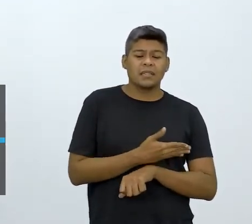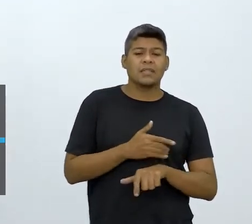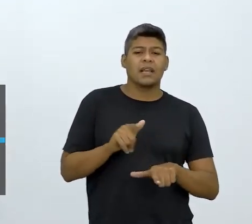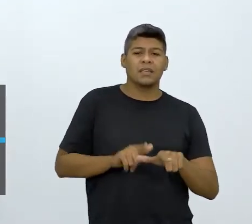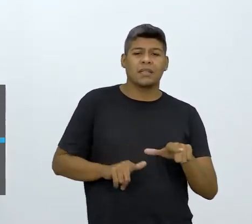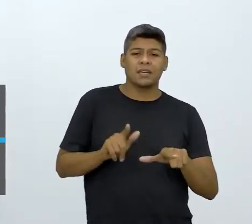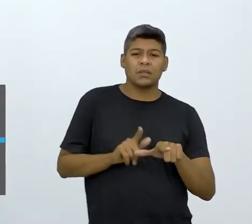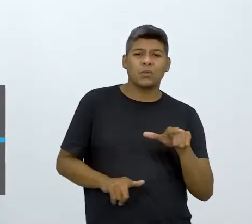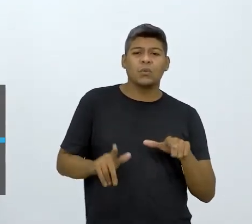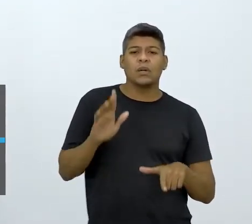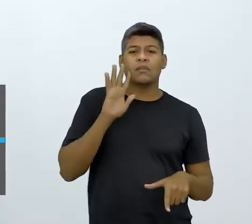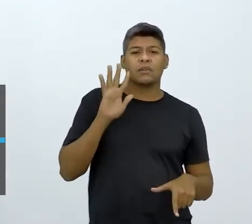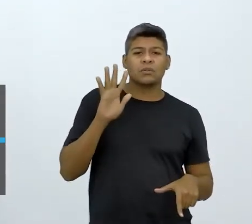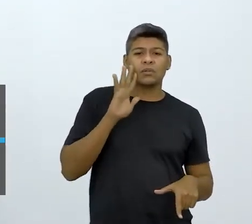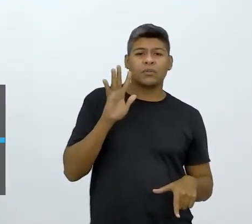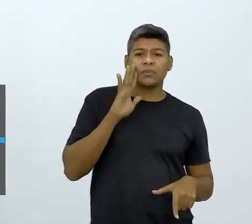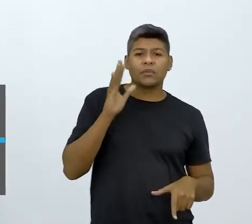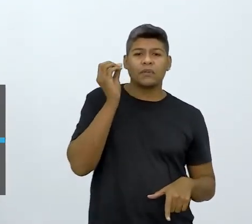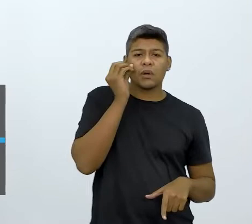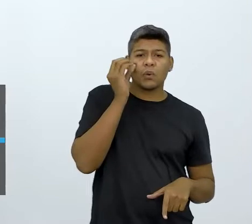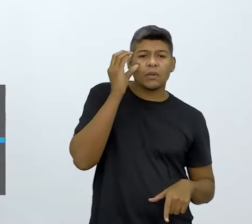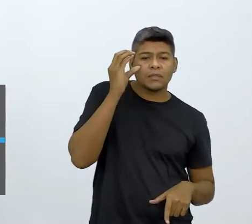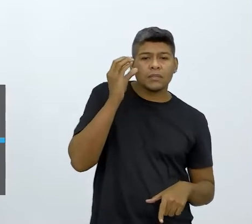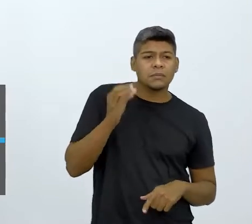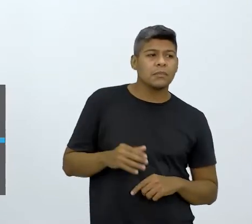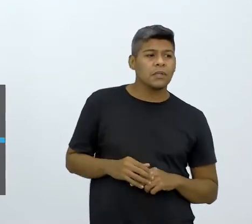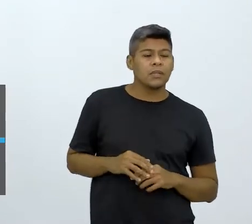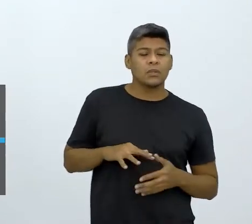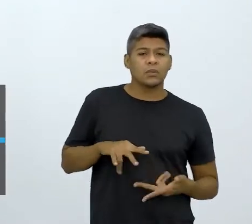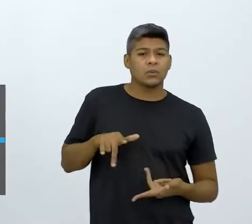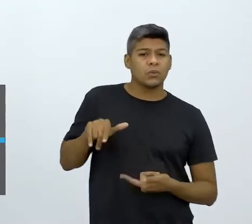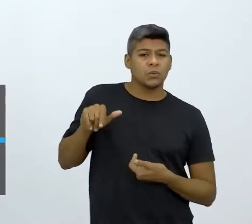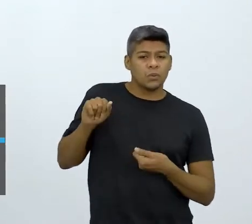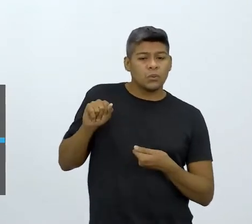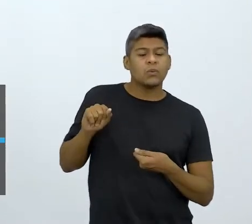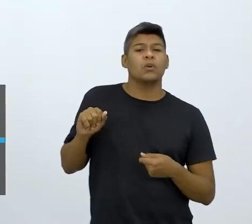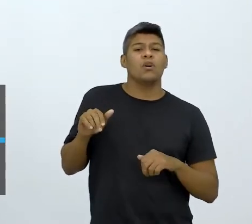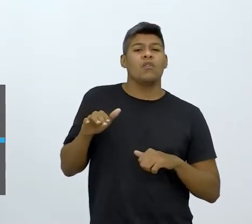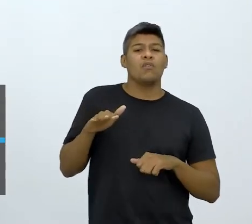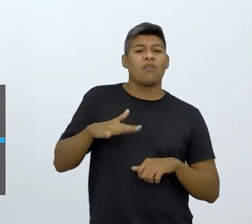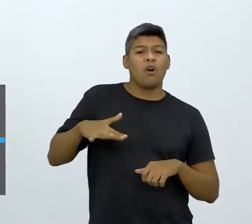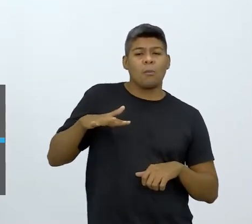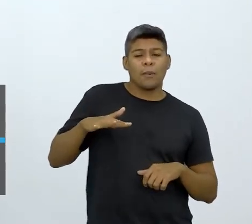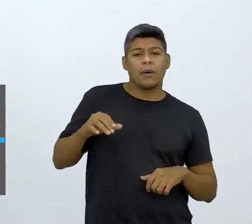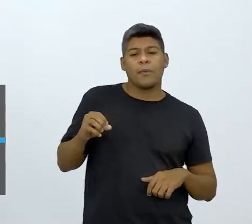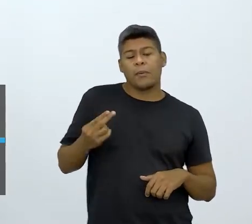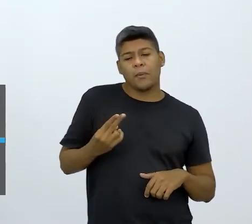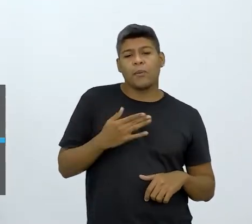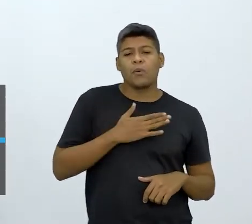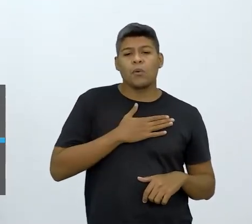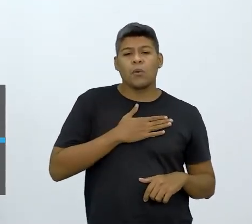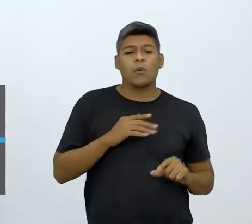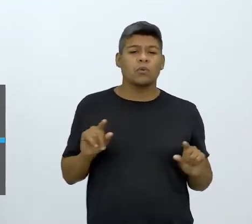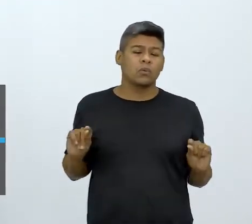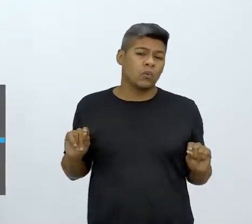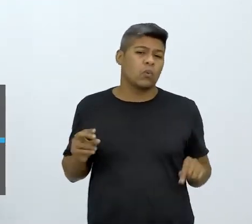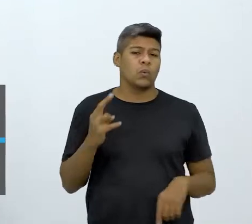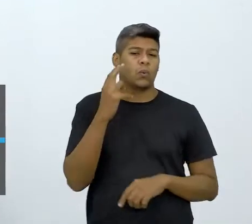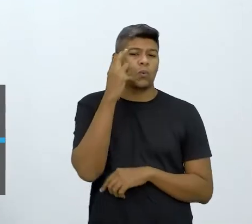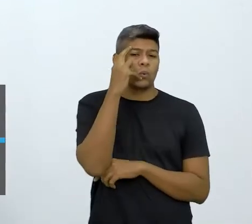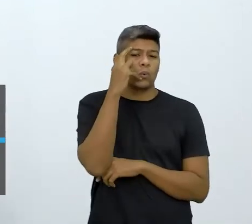literatura, à filosofia, aos conhecimentos formais universitários, ou que gosta de uma cultura